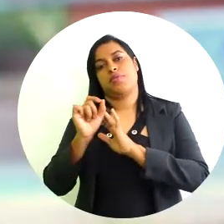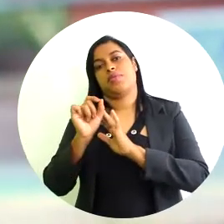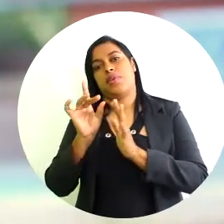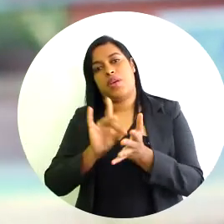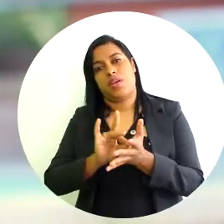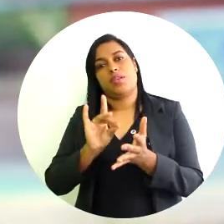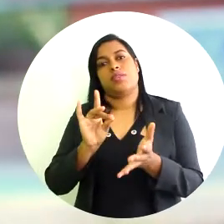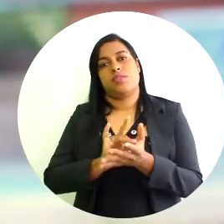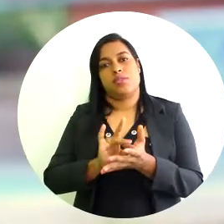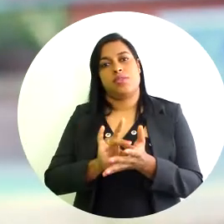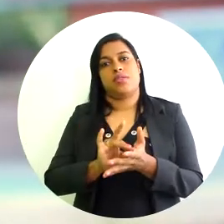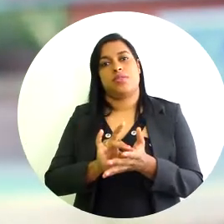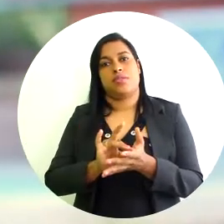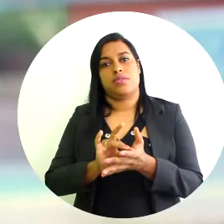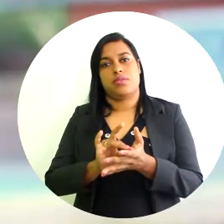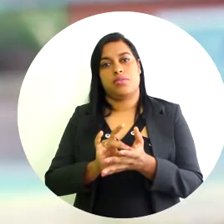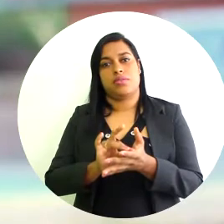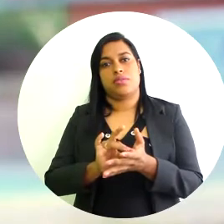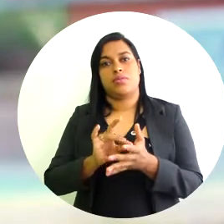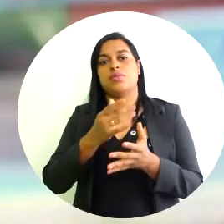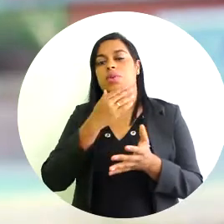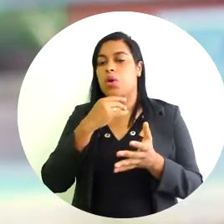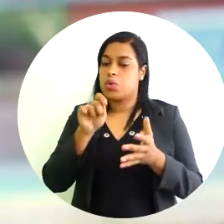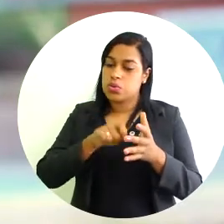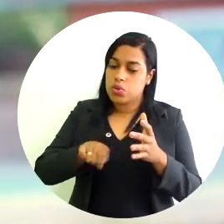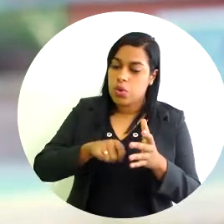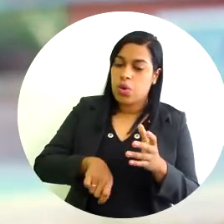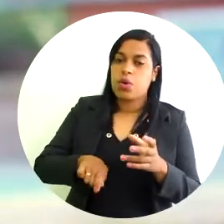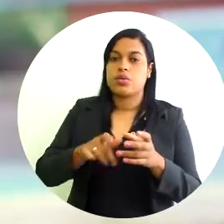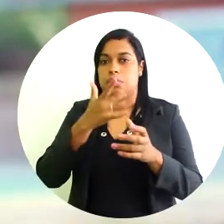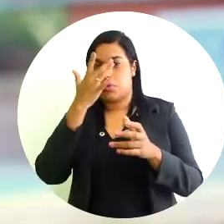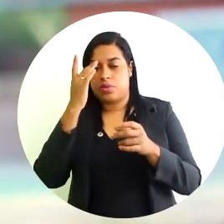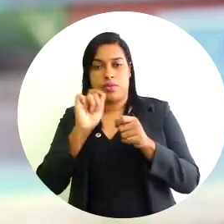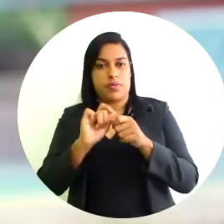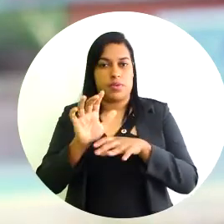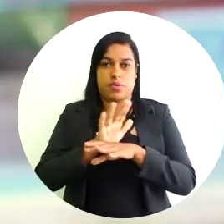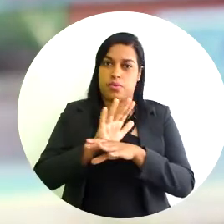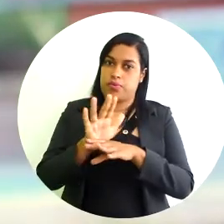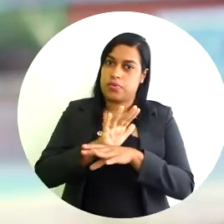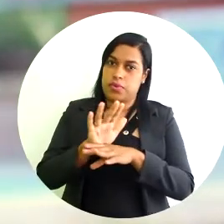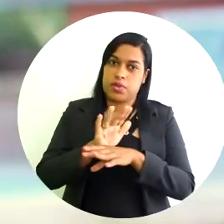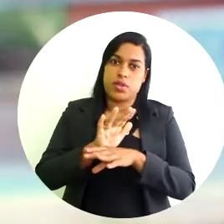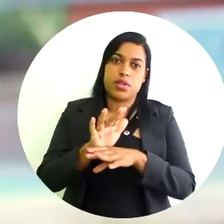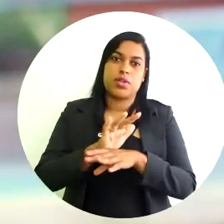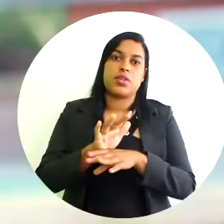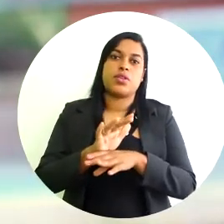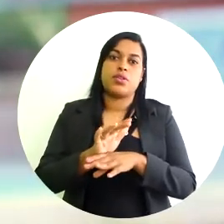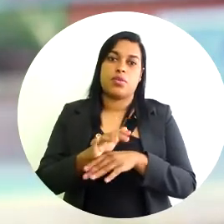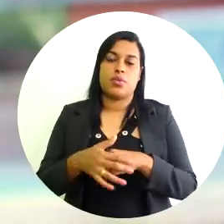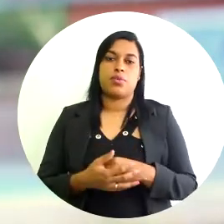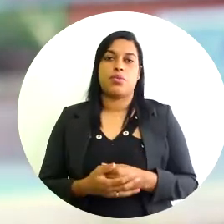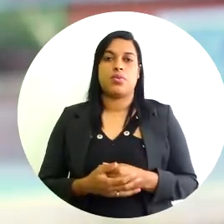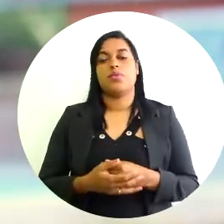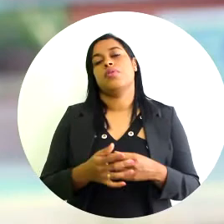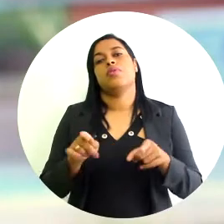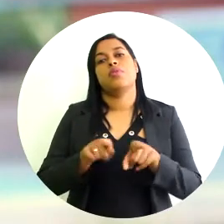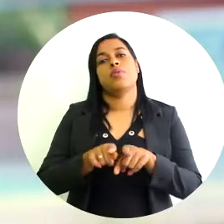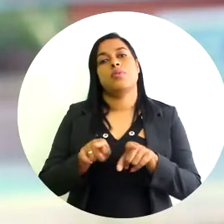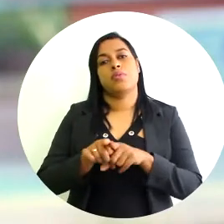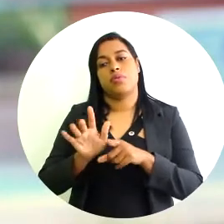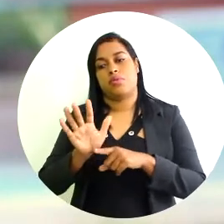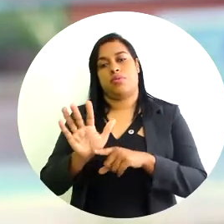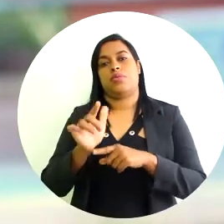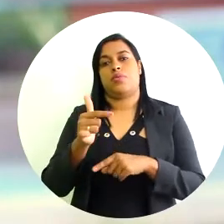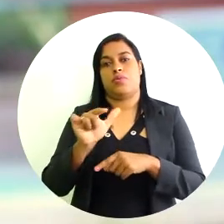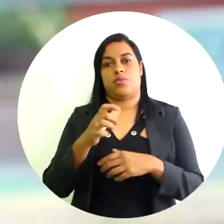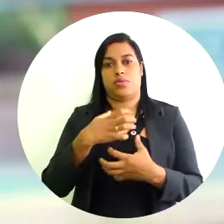realmente a intenção daquele autor, do produtor do vídeo, do autor, por exemplo, que esteja encenando. E aí eu posso representar outros